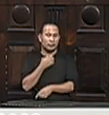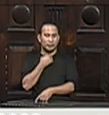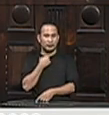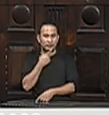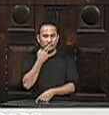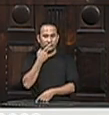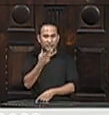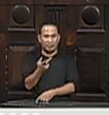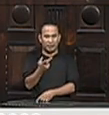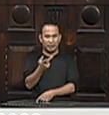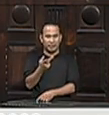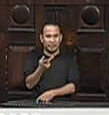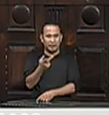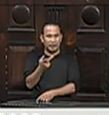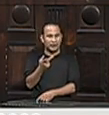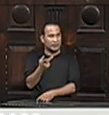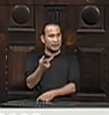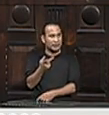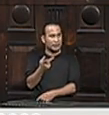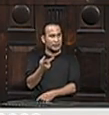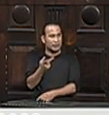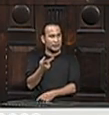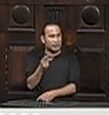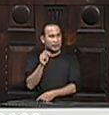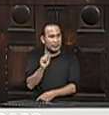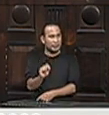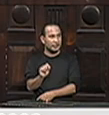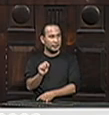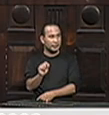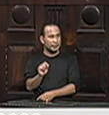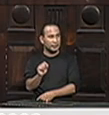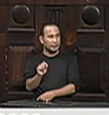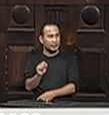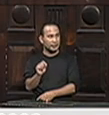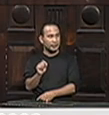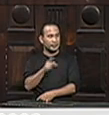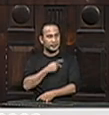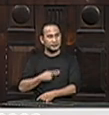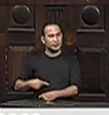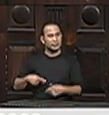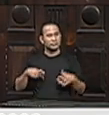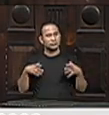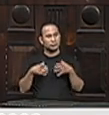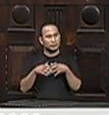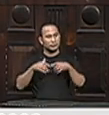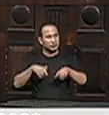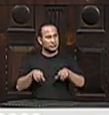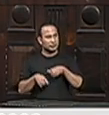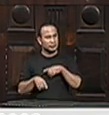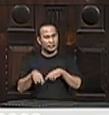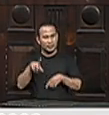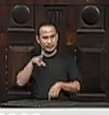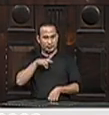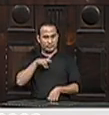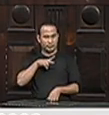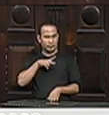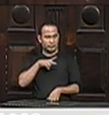e muitos fizeram esta referência sobre a representação da